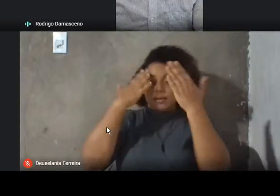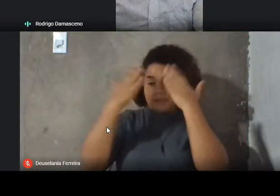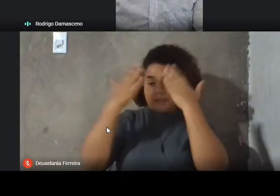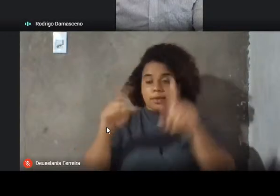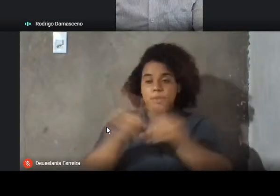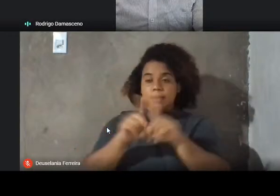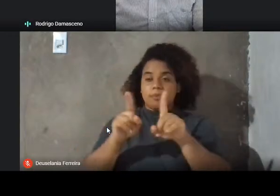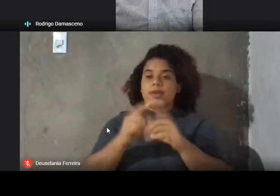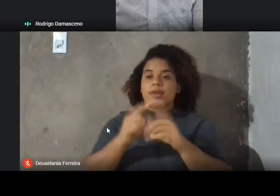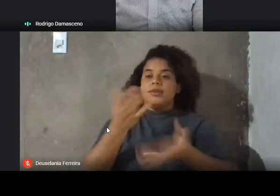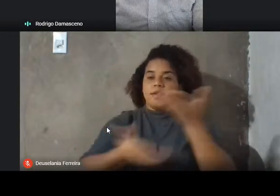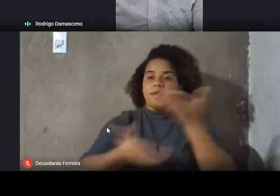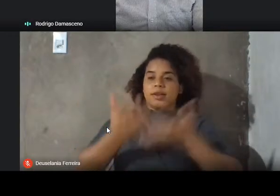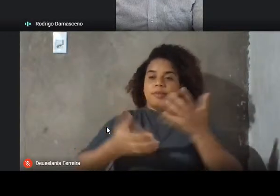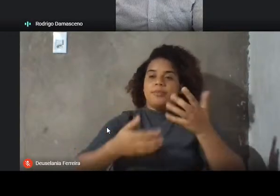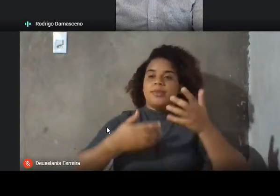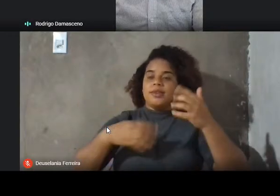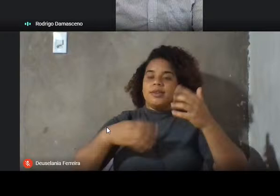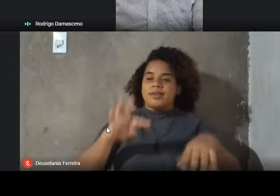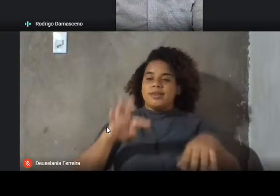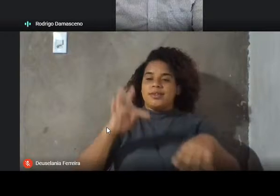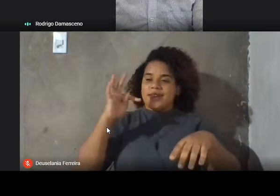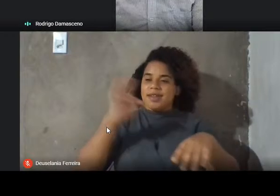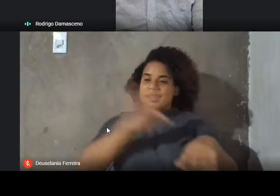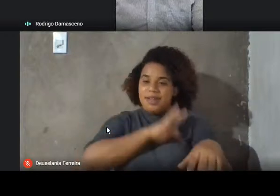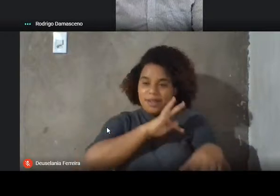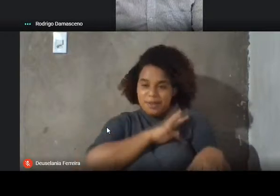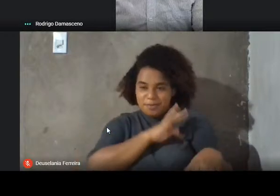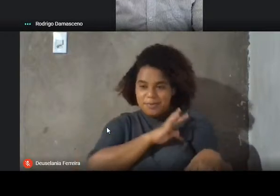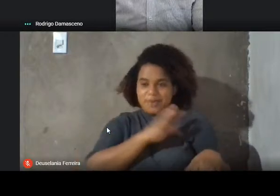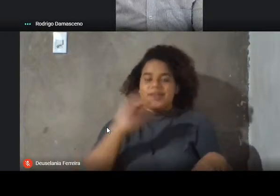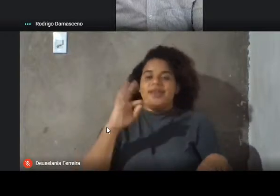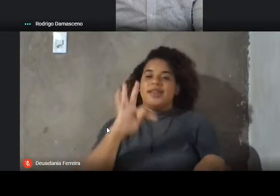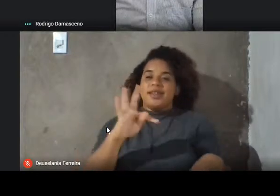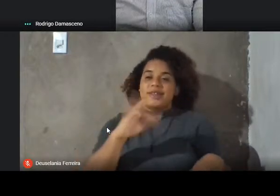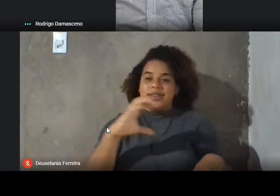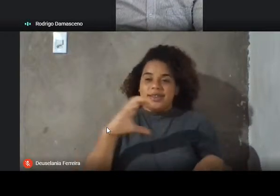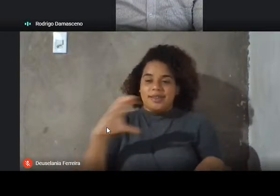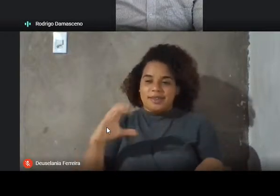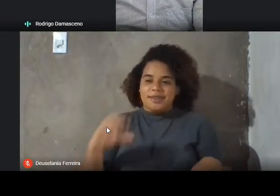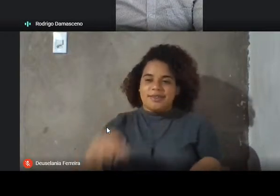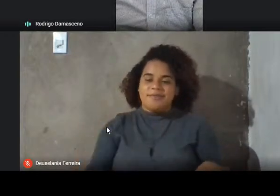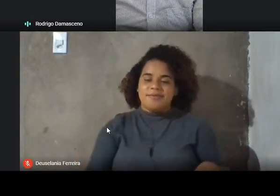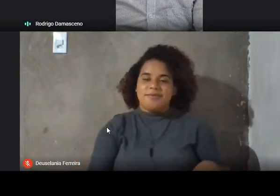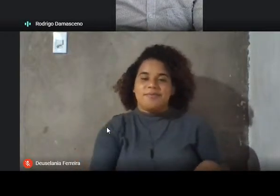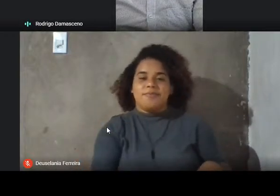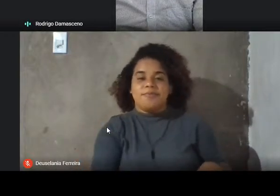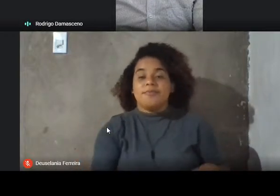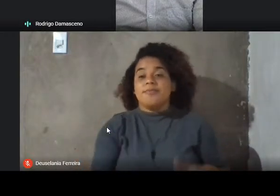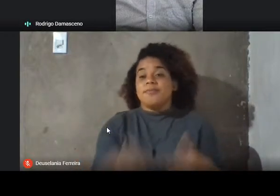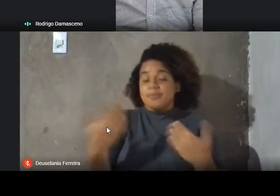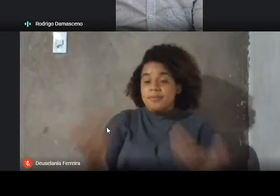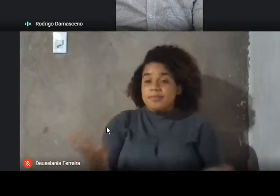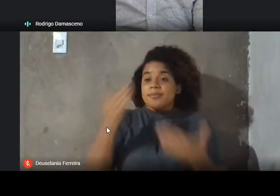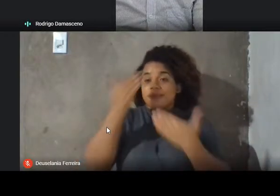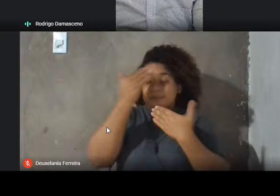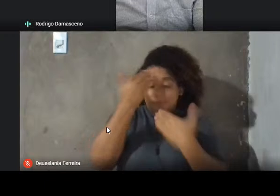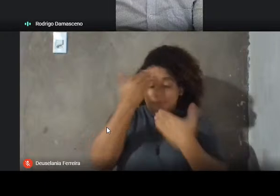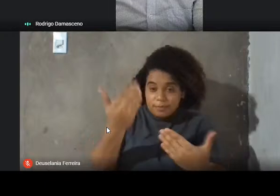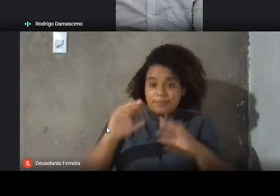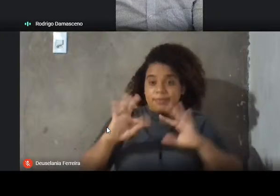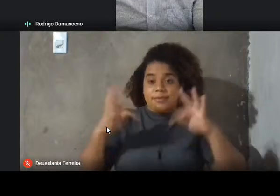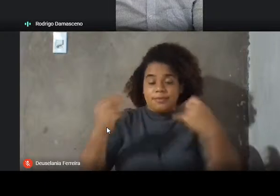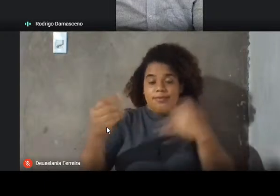do Piauí, que tem essa representatividade a nível internacional. Pessoal, obrigado pela participação de todo mundo,